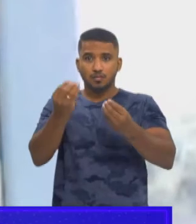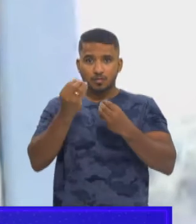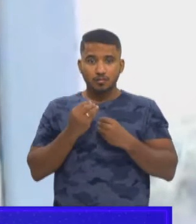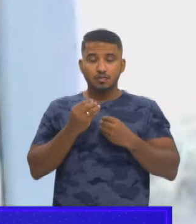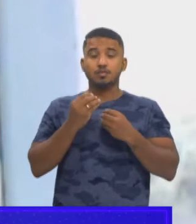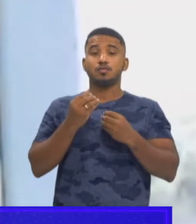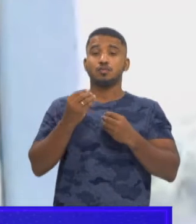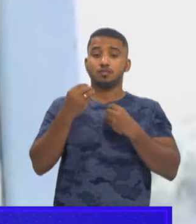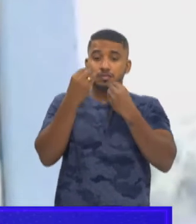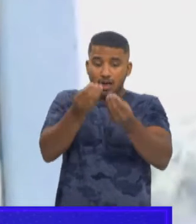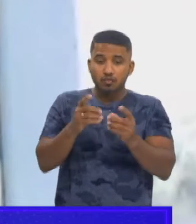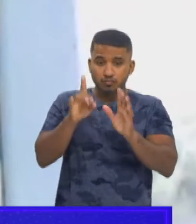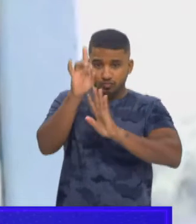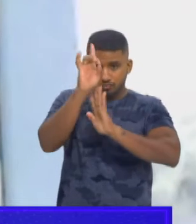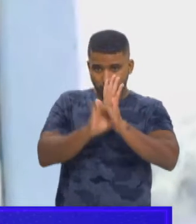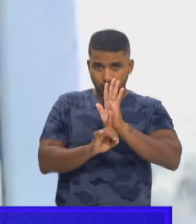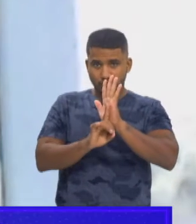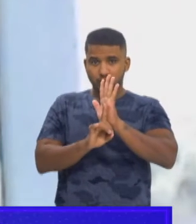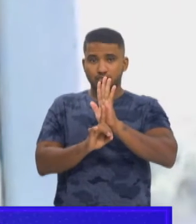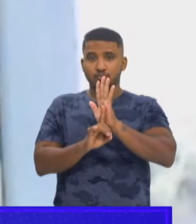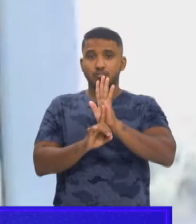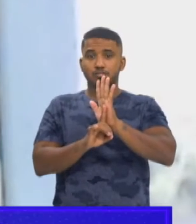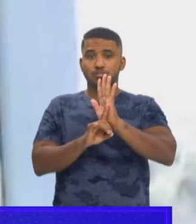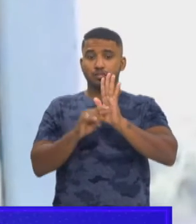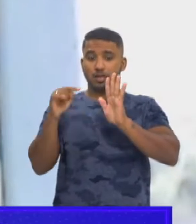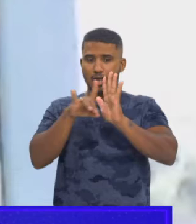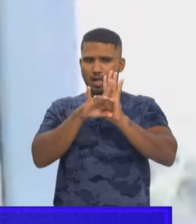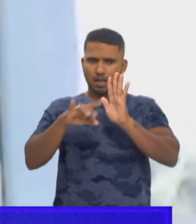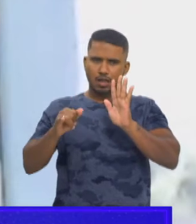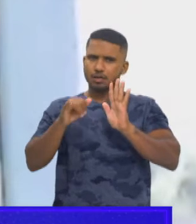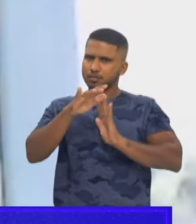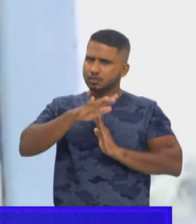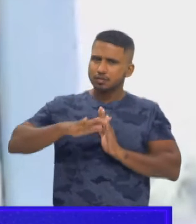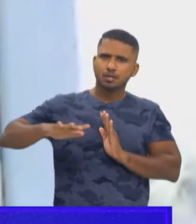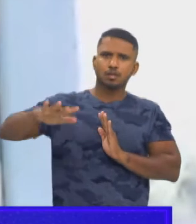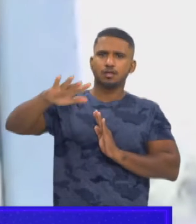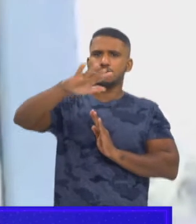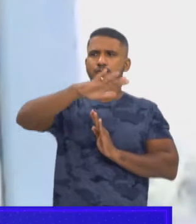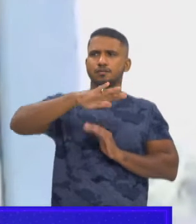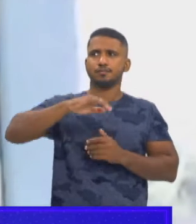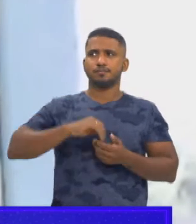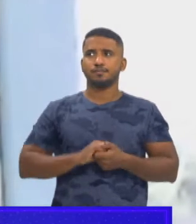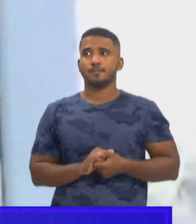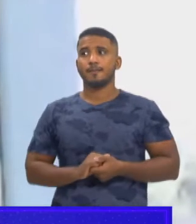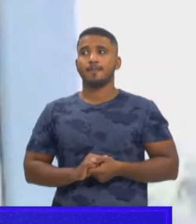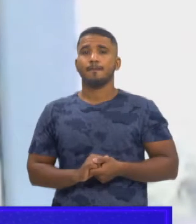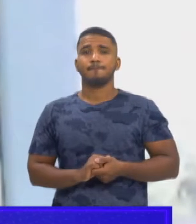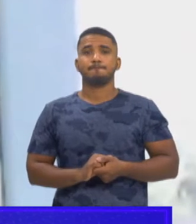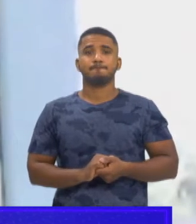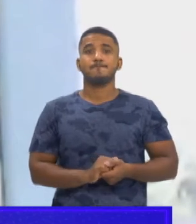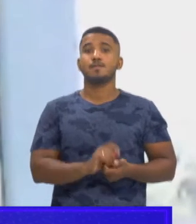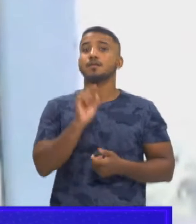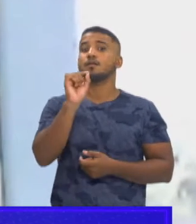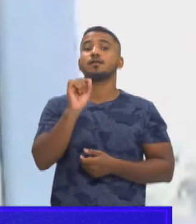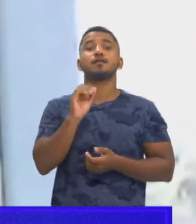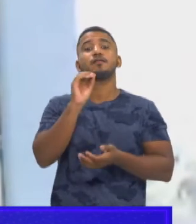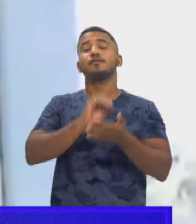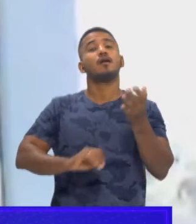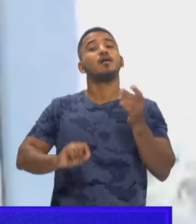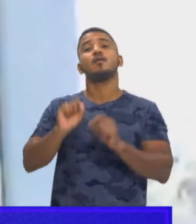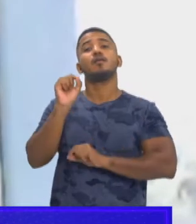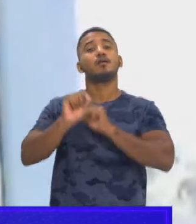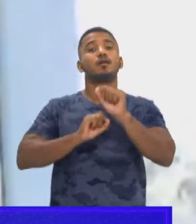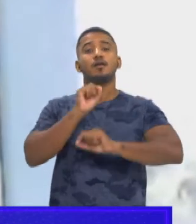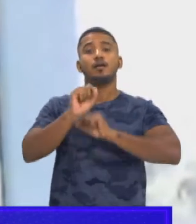essa lei que foi instituída em 2015, que é a Lei Brasileira de Inclusão, que essa Lei Brasileira